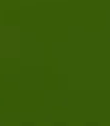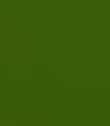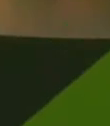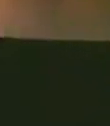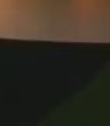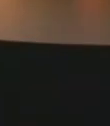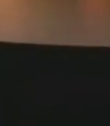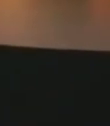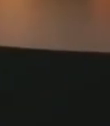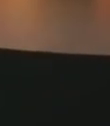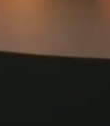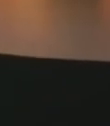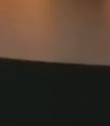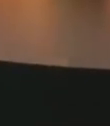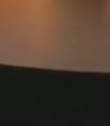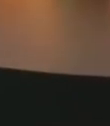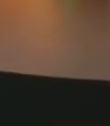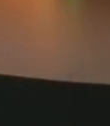tá